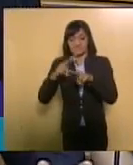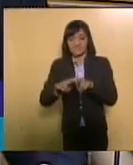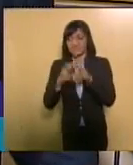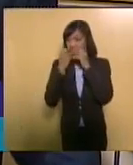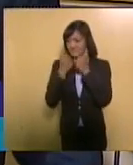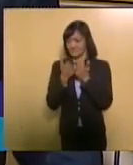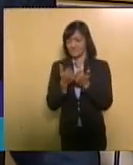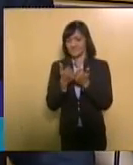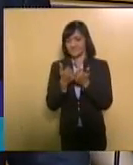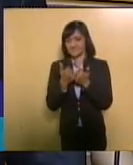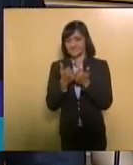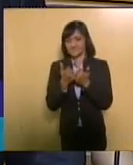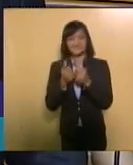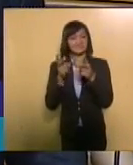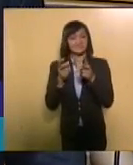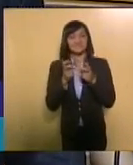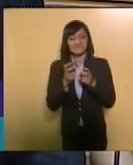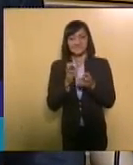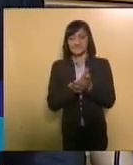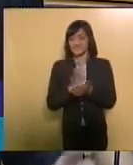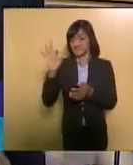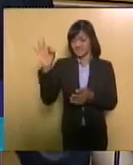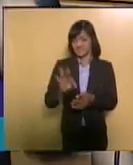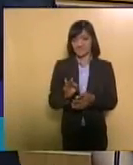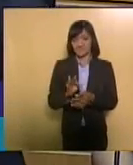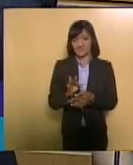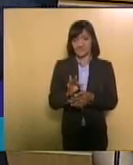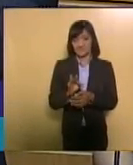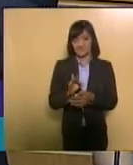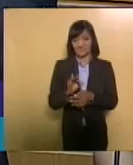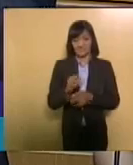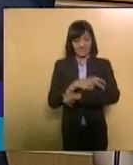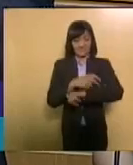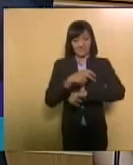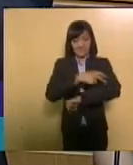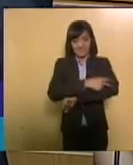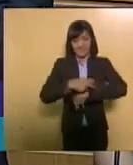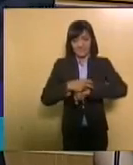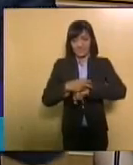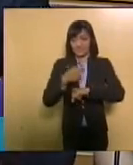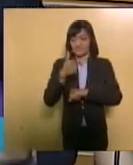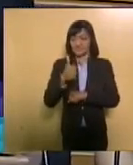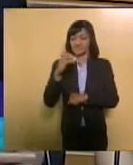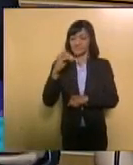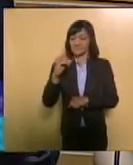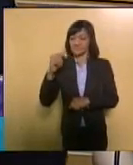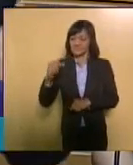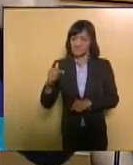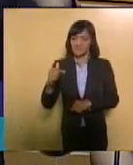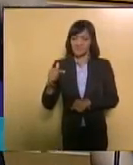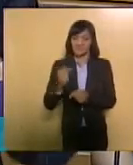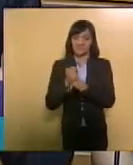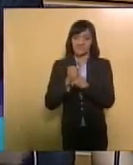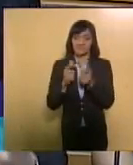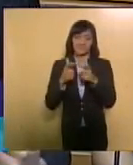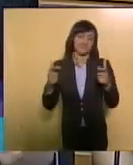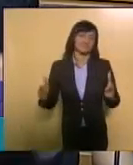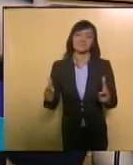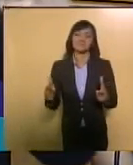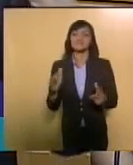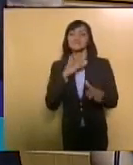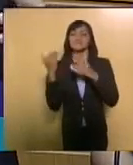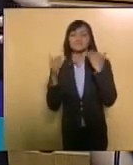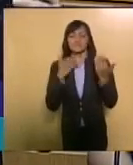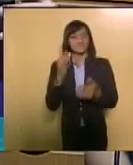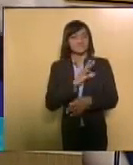beleza só que você vai olhar a taxa de crime na Bahia aumentou 107% nos últimos 10 anos a taxa de de morte com